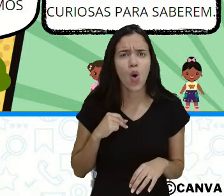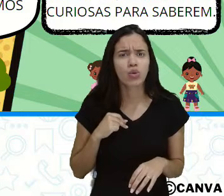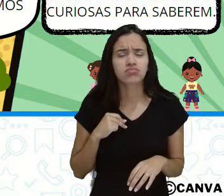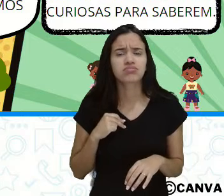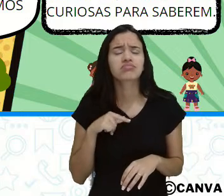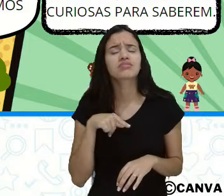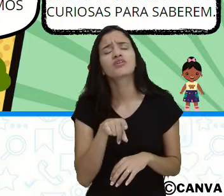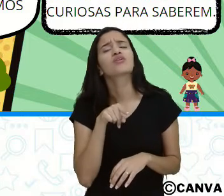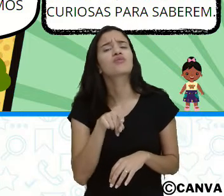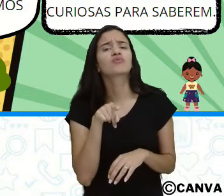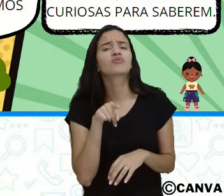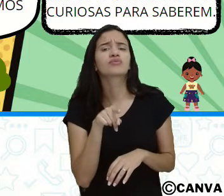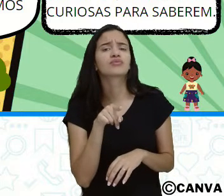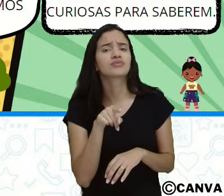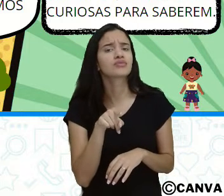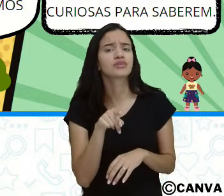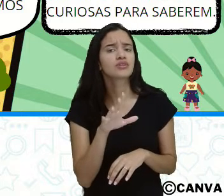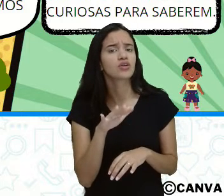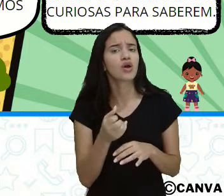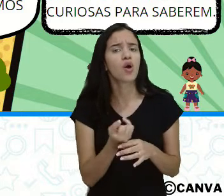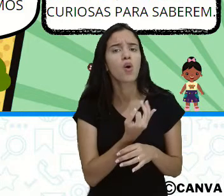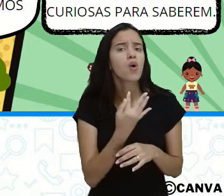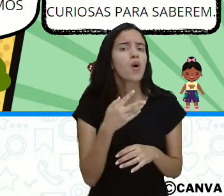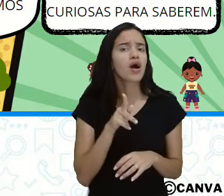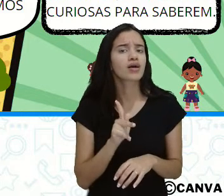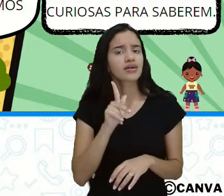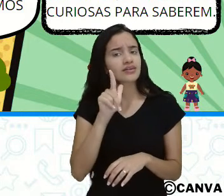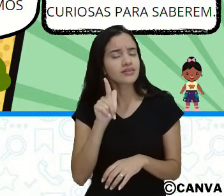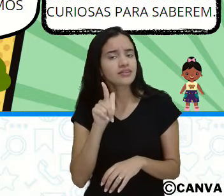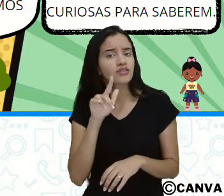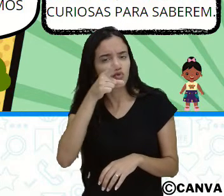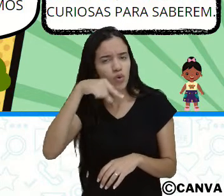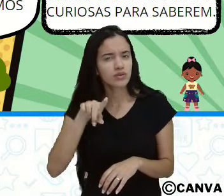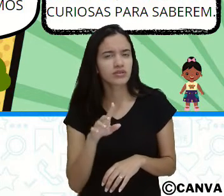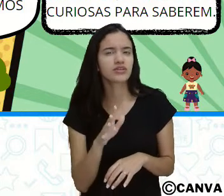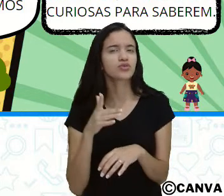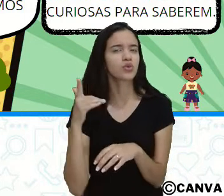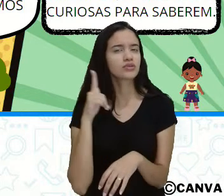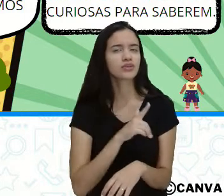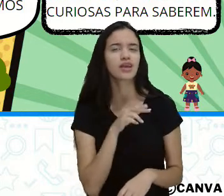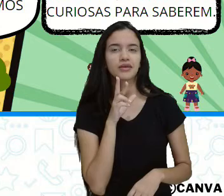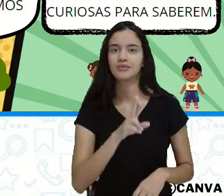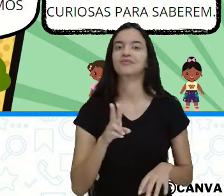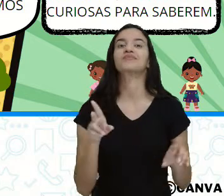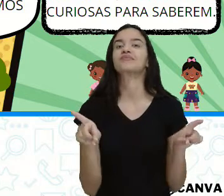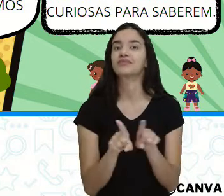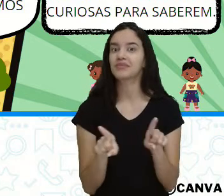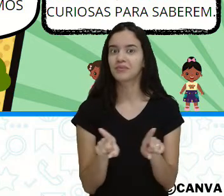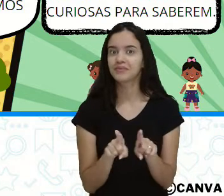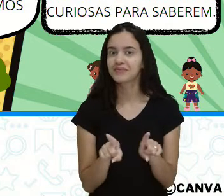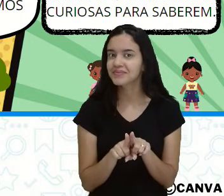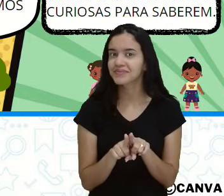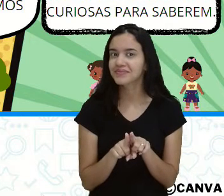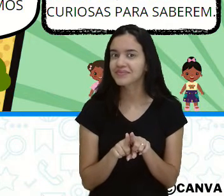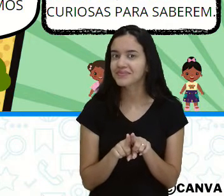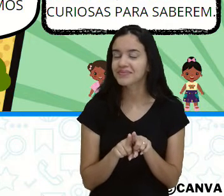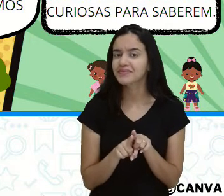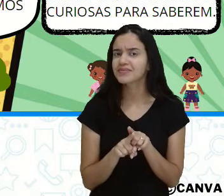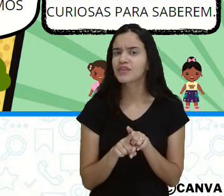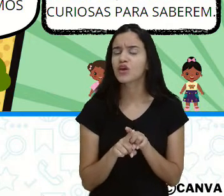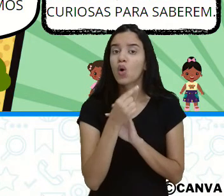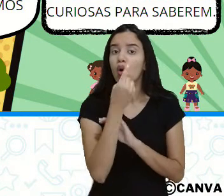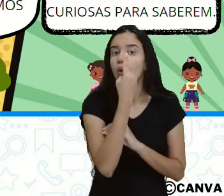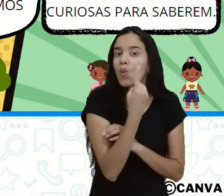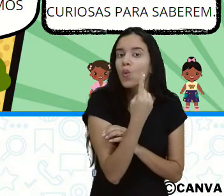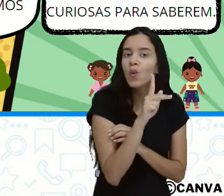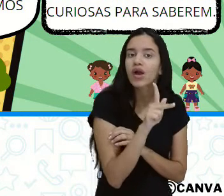de fruta você trouxe? Será que vocês conseguem responder também essa pergunta das meninas? Ela trouxe 1 quilo